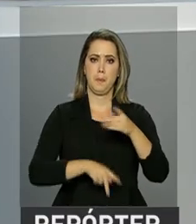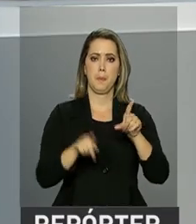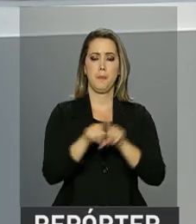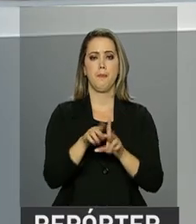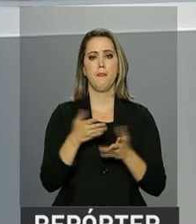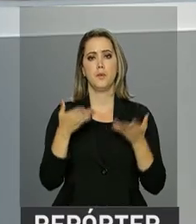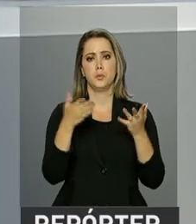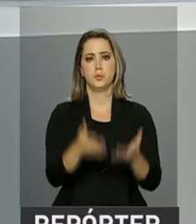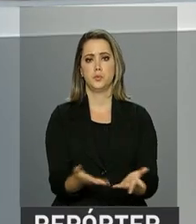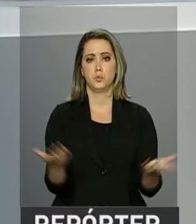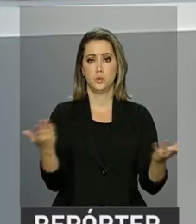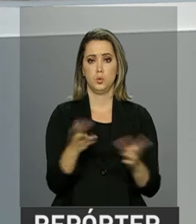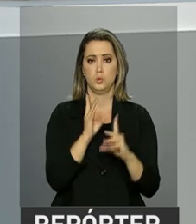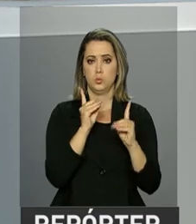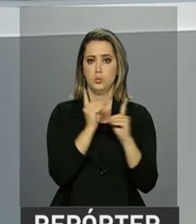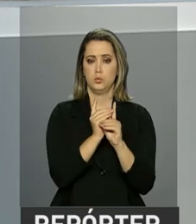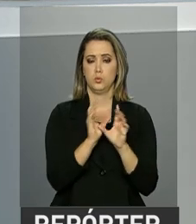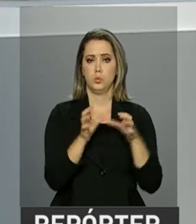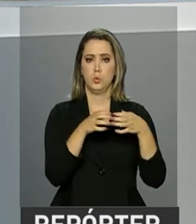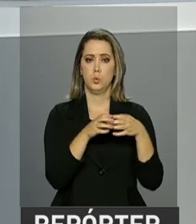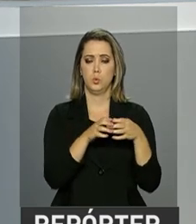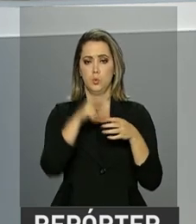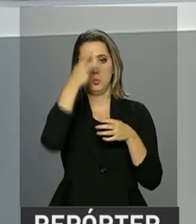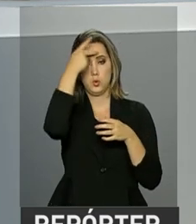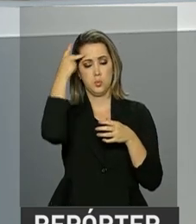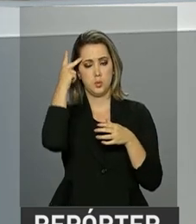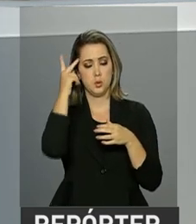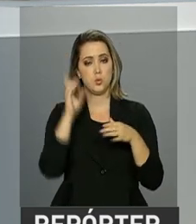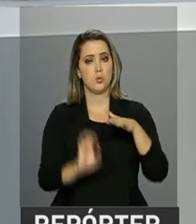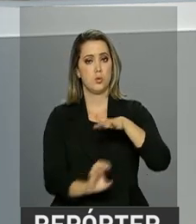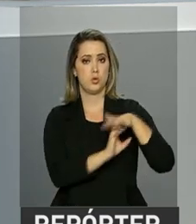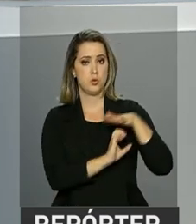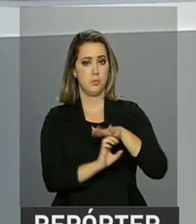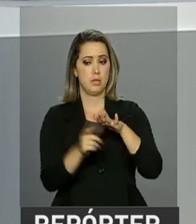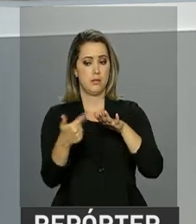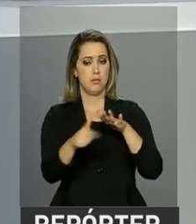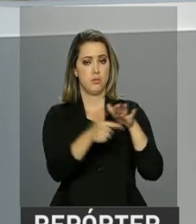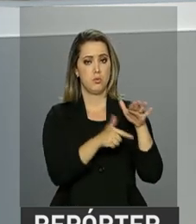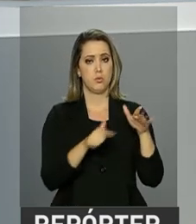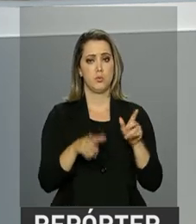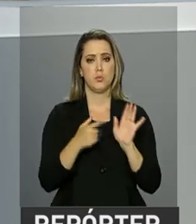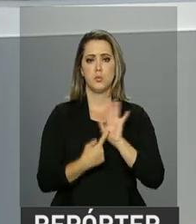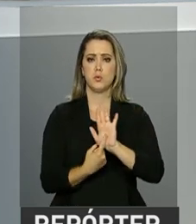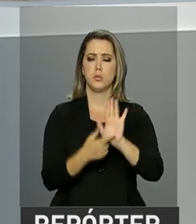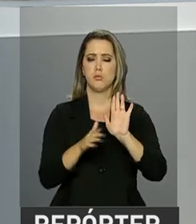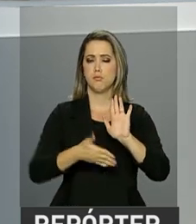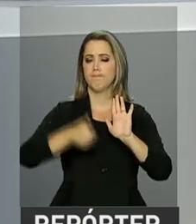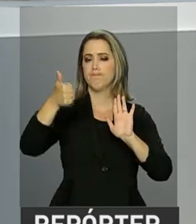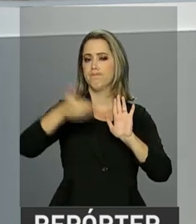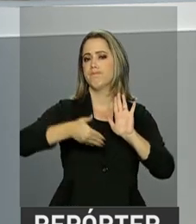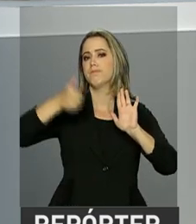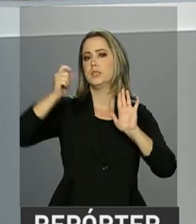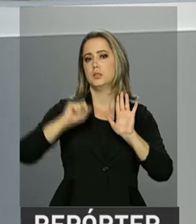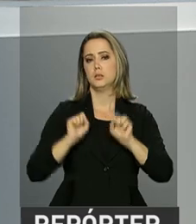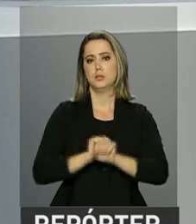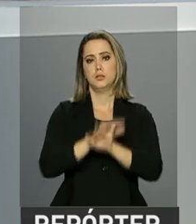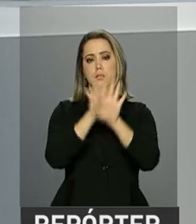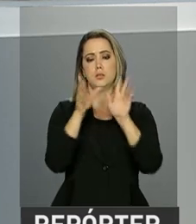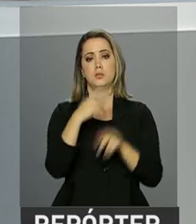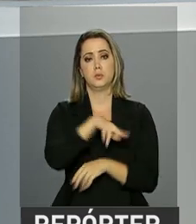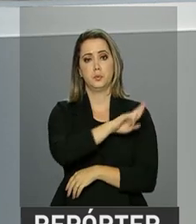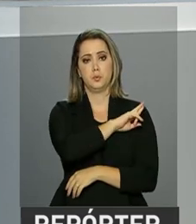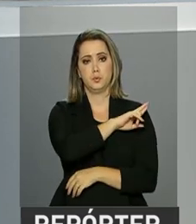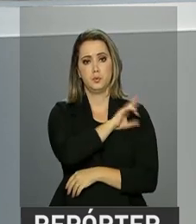parenti participou hoje de um encontro com investidores para mostrar que a empresa está cada vez mais focada em transparência e